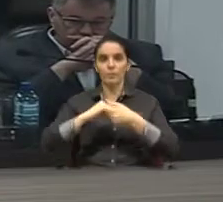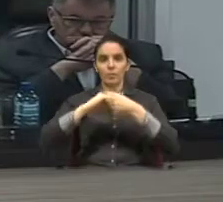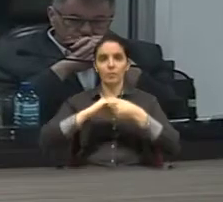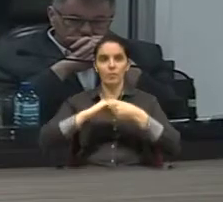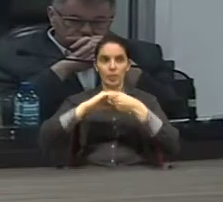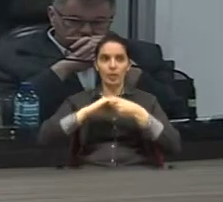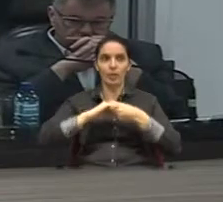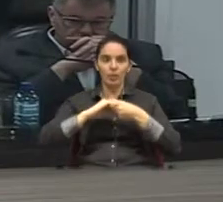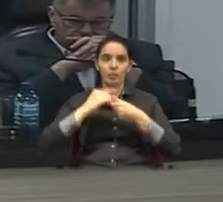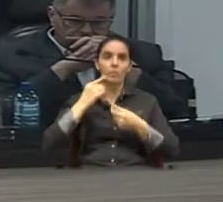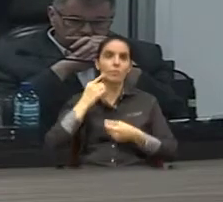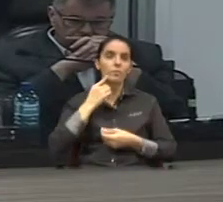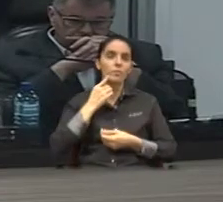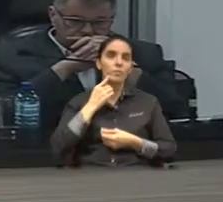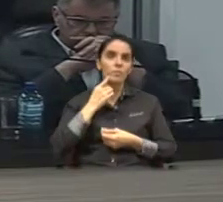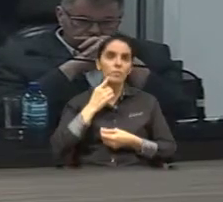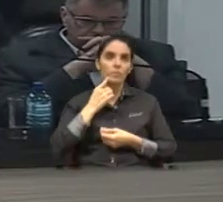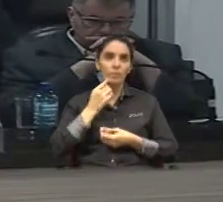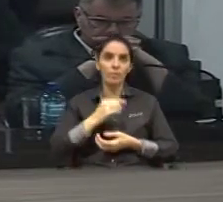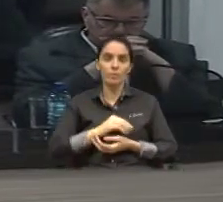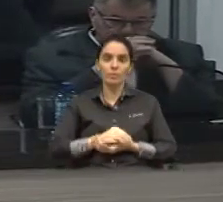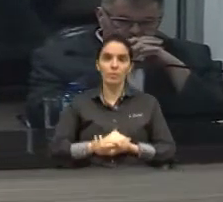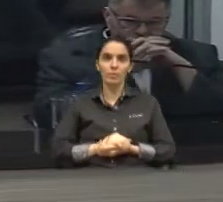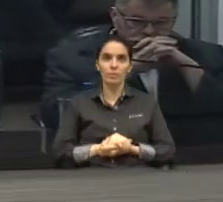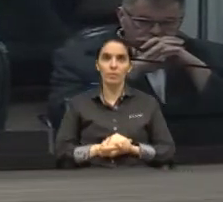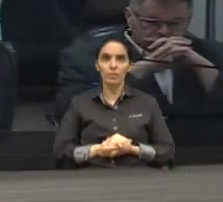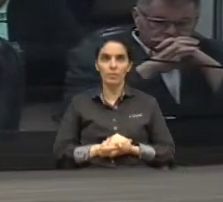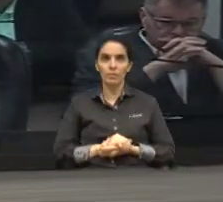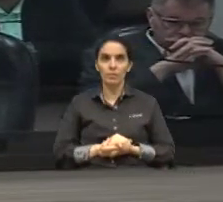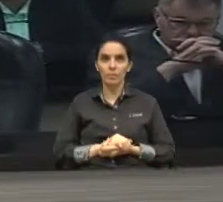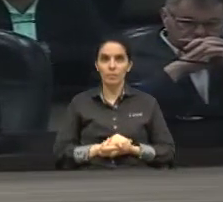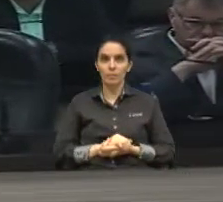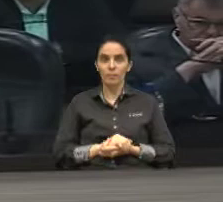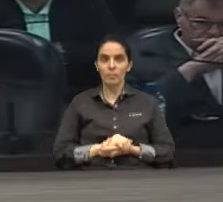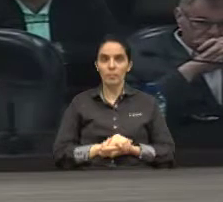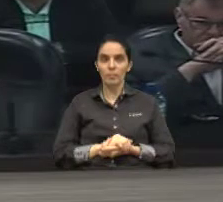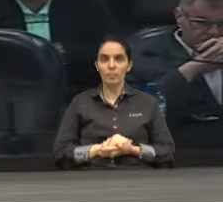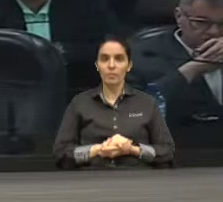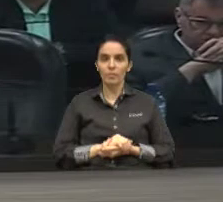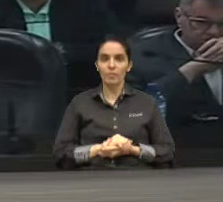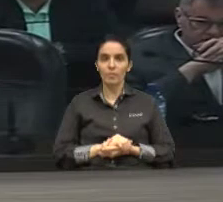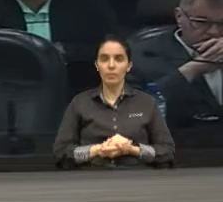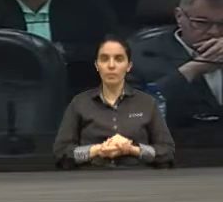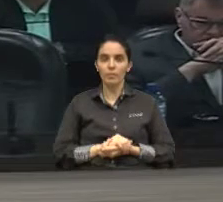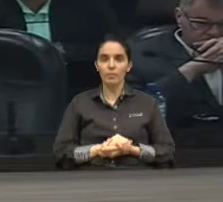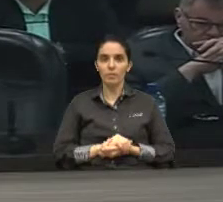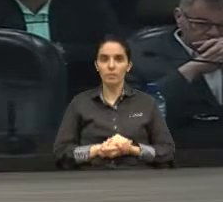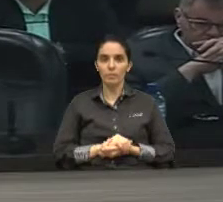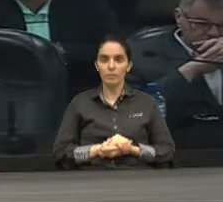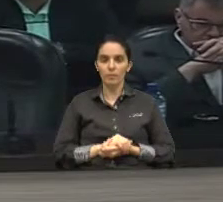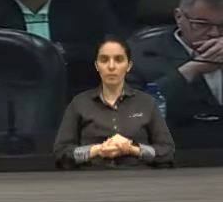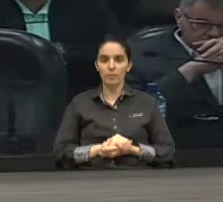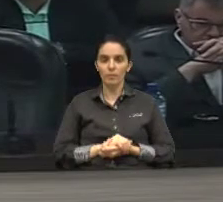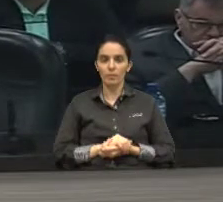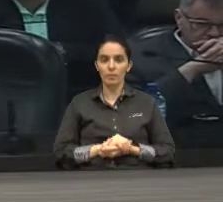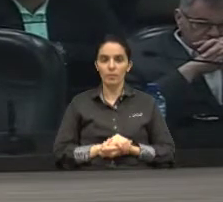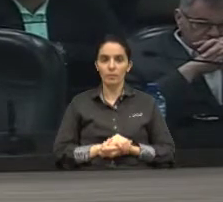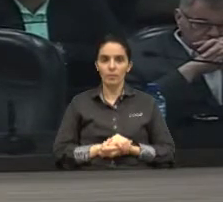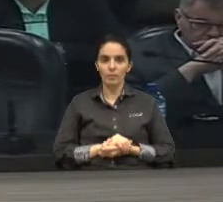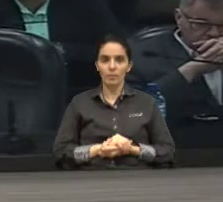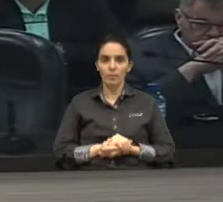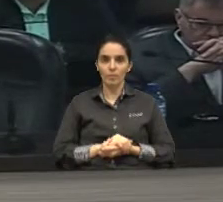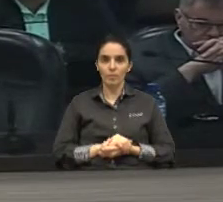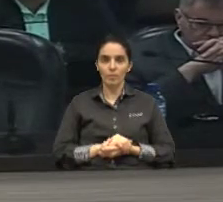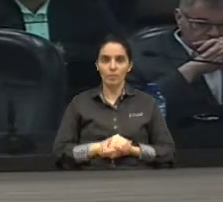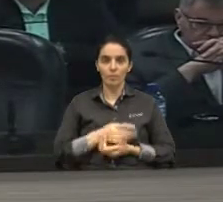Cleiton com relação a essa propositura. E enquanto ele falava,